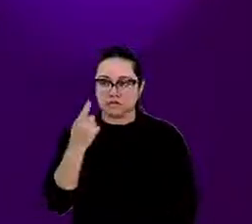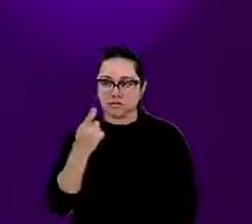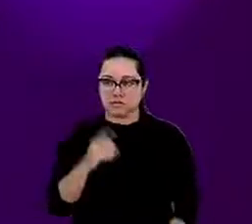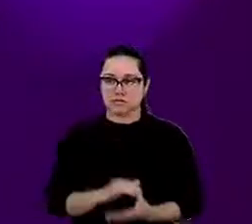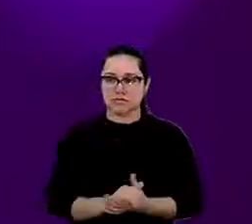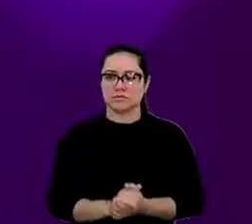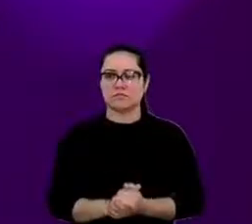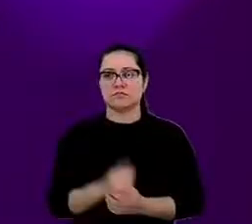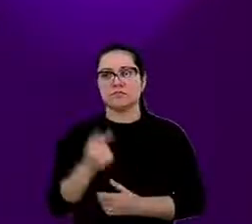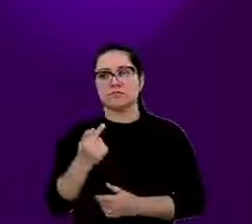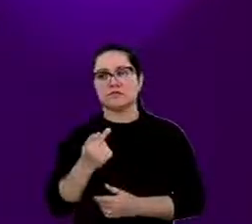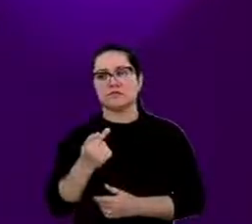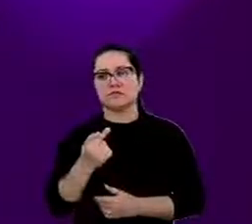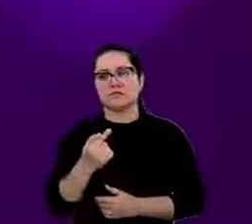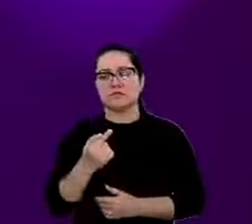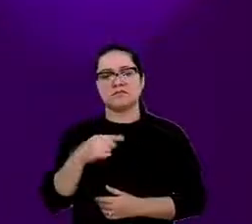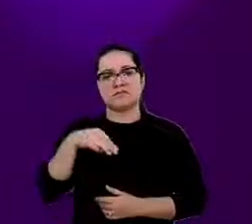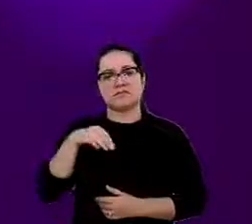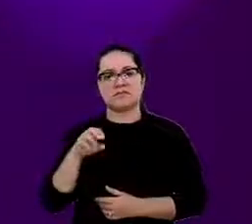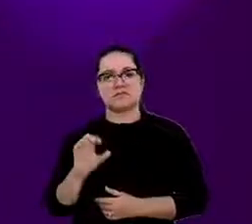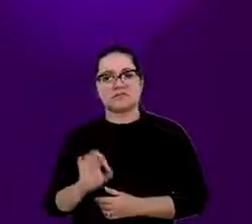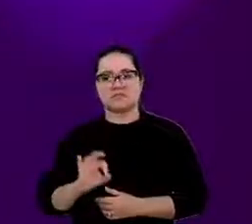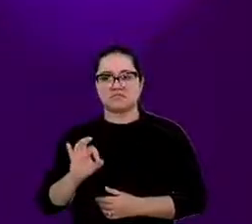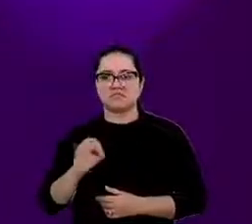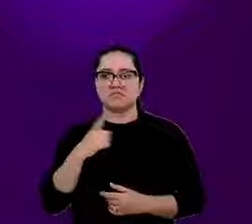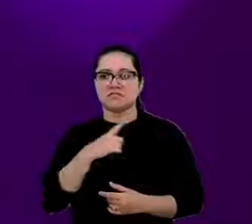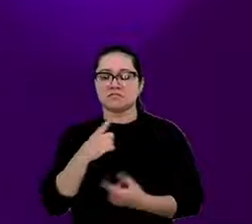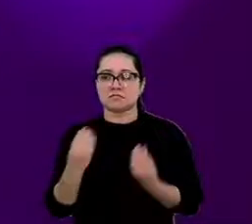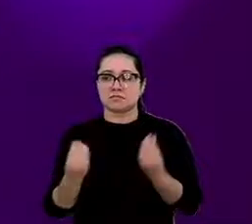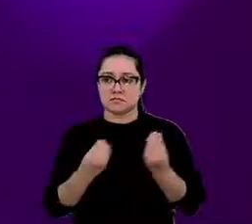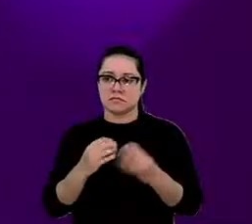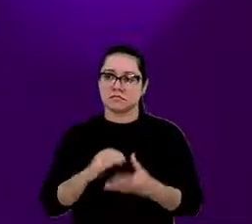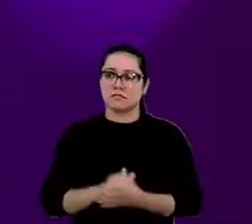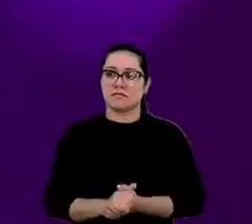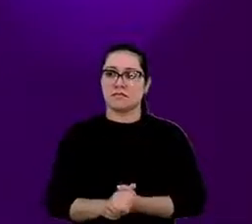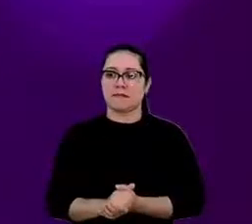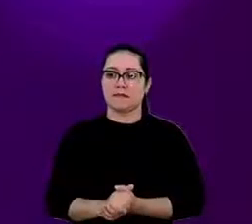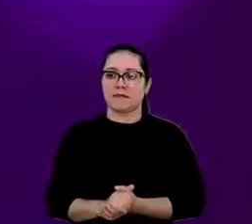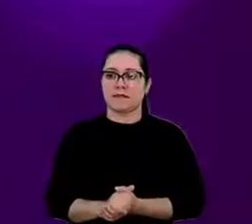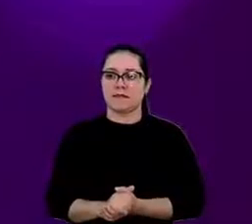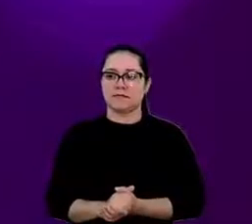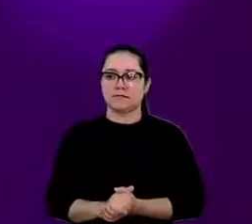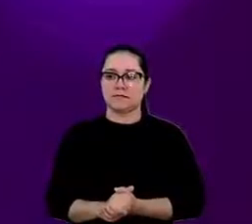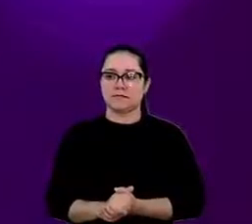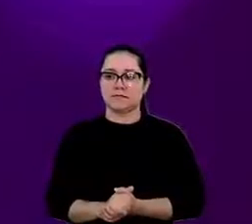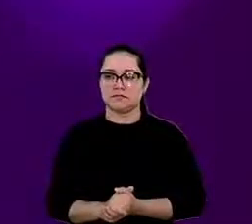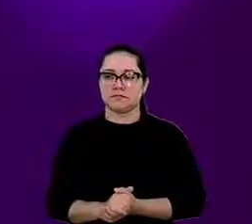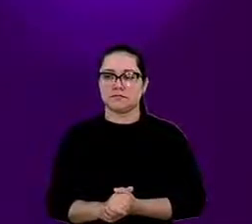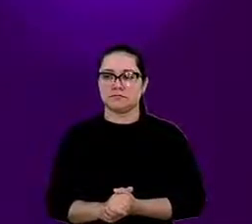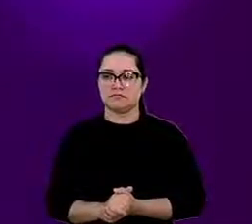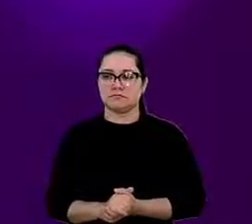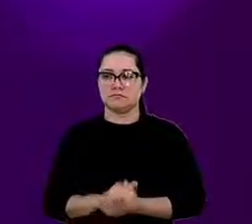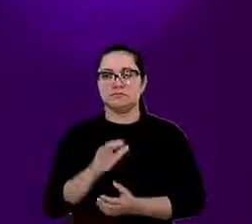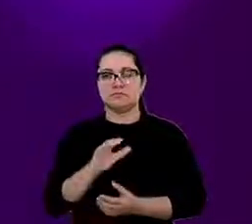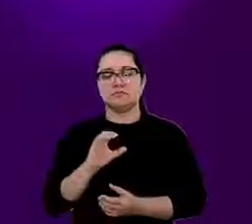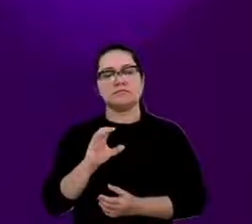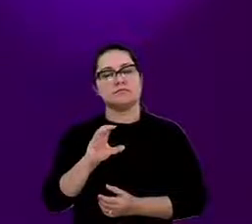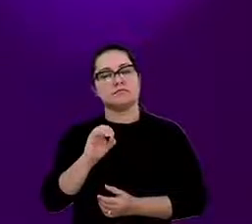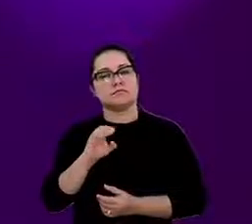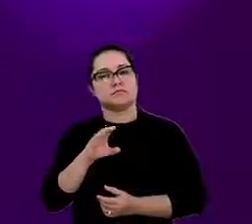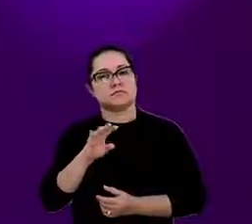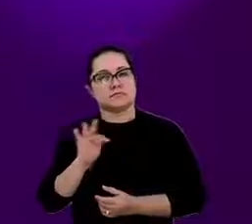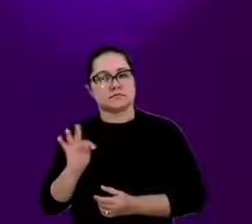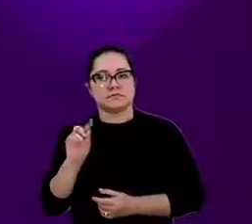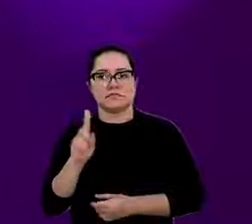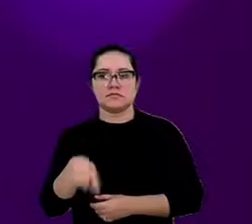não obstrutivo, o paciente não sendo revascularizado, não levando à oclusão dos enxertos. Já o OCT é uma